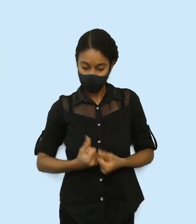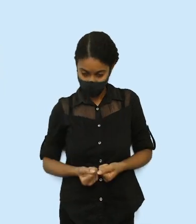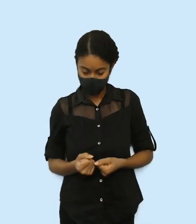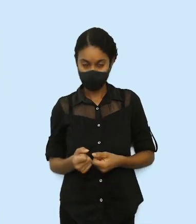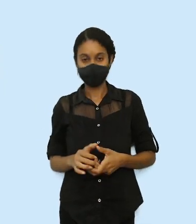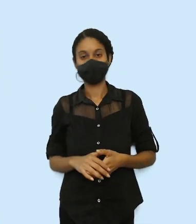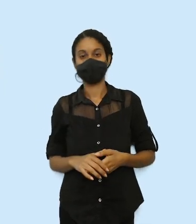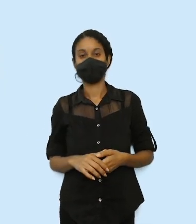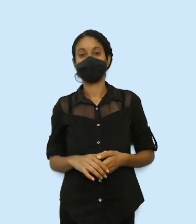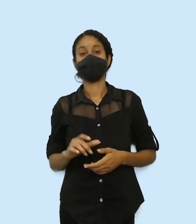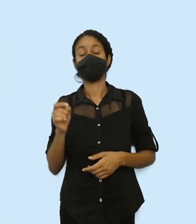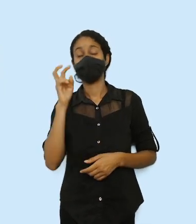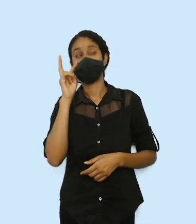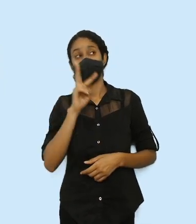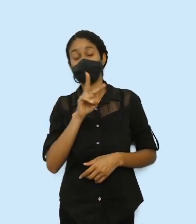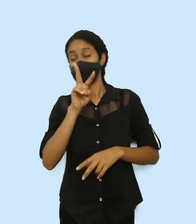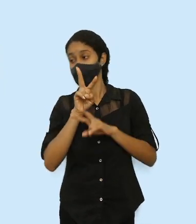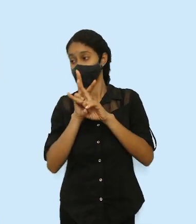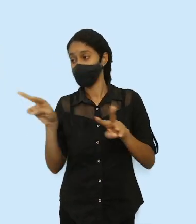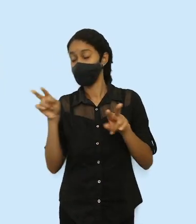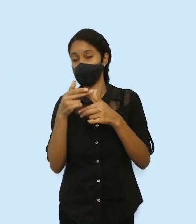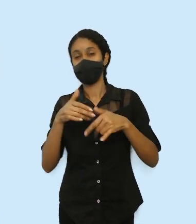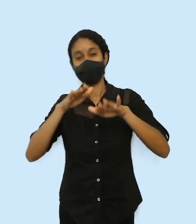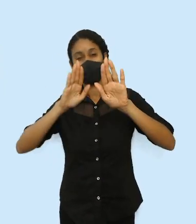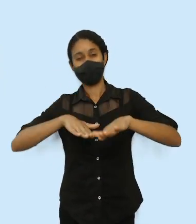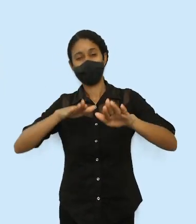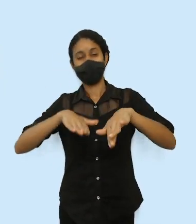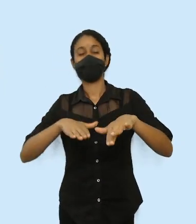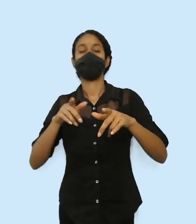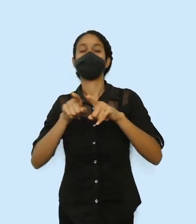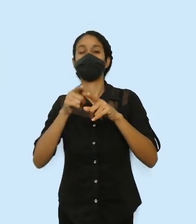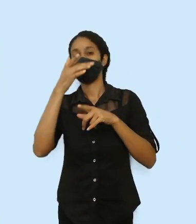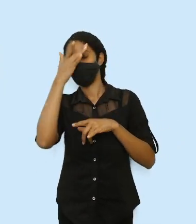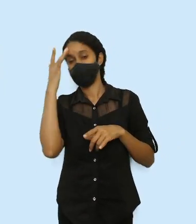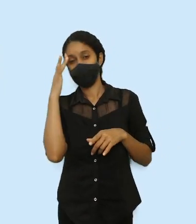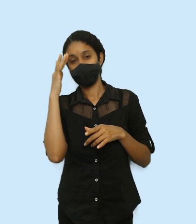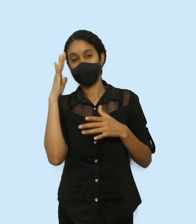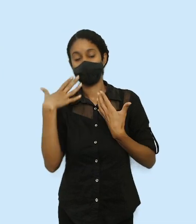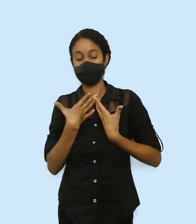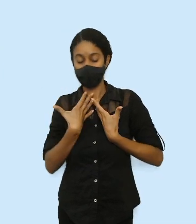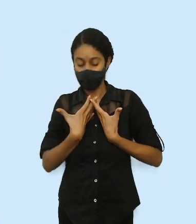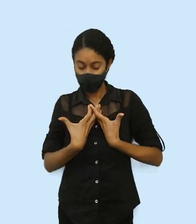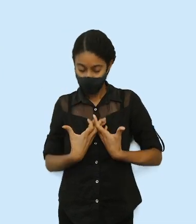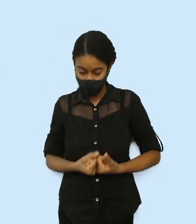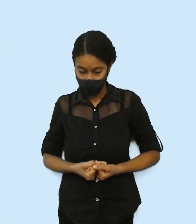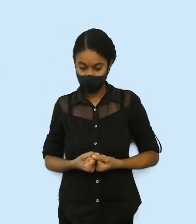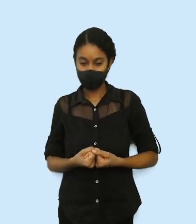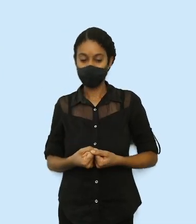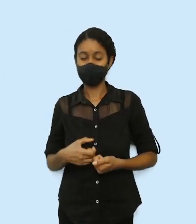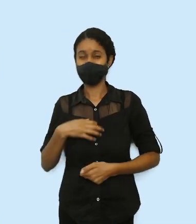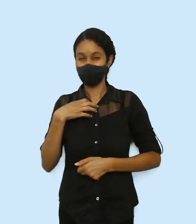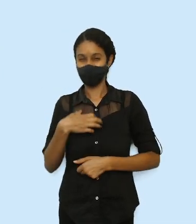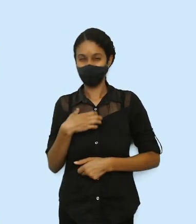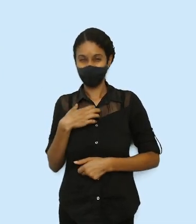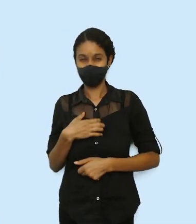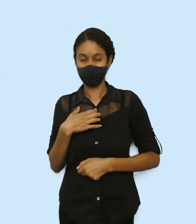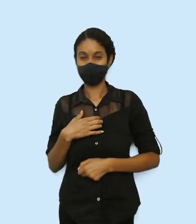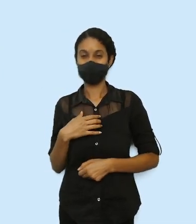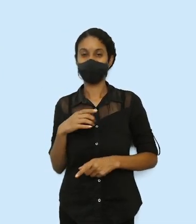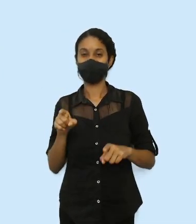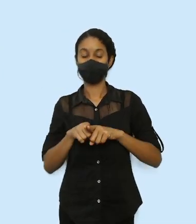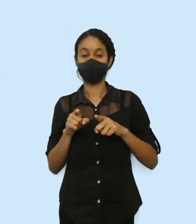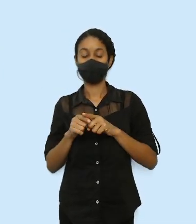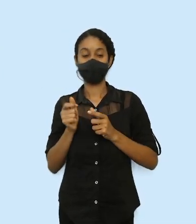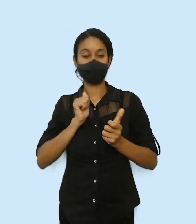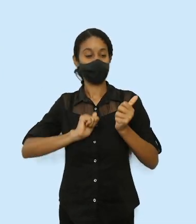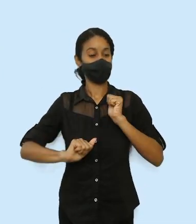o resultado está aí fora. Quando a gente vê o trânsito, quando a gente vê as pessoas profundamente cansadas, extremamente irritadas e um nível